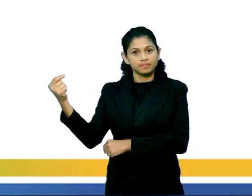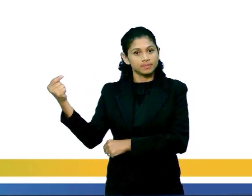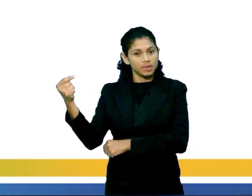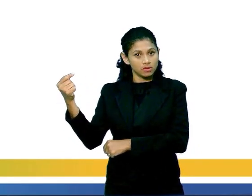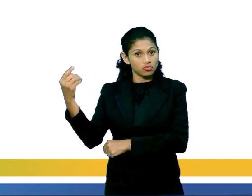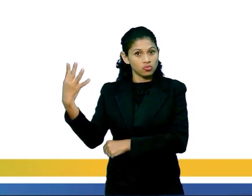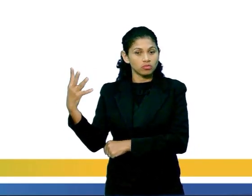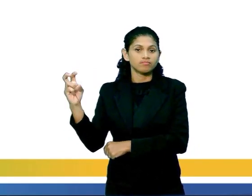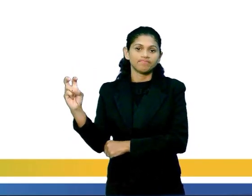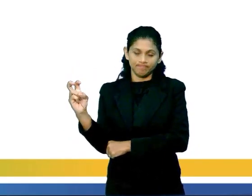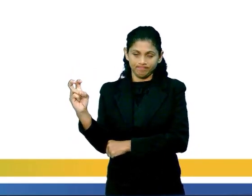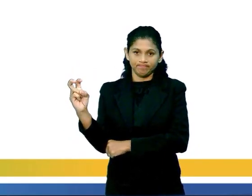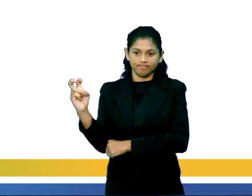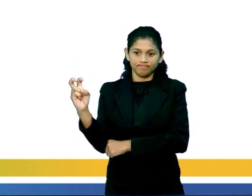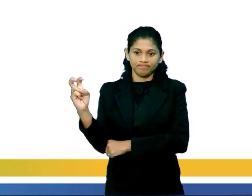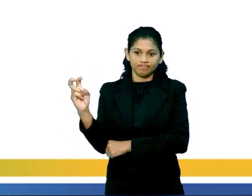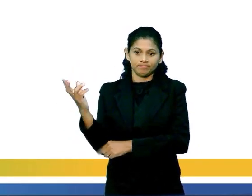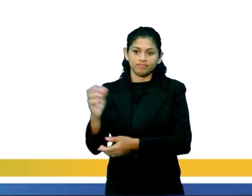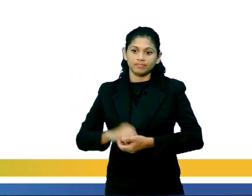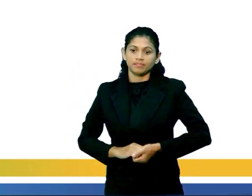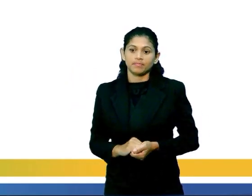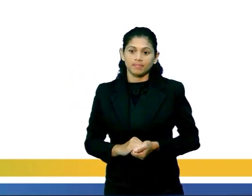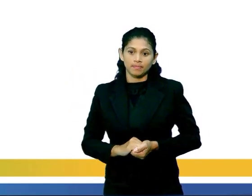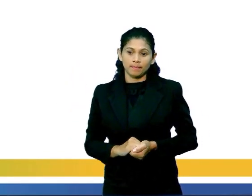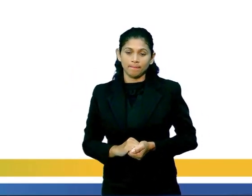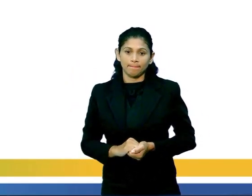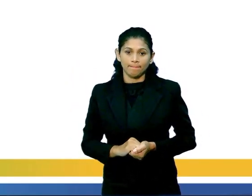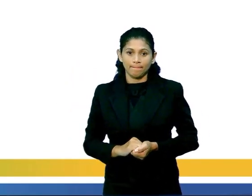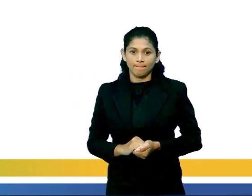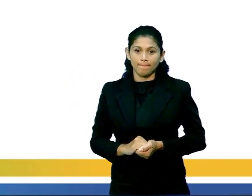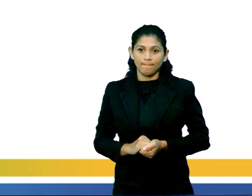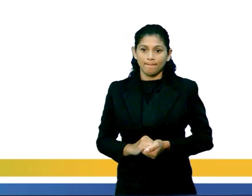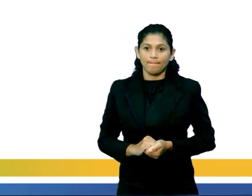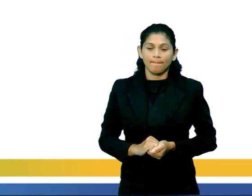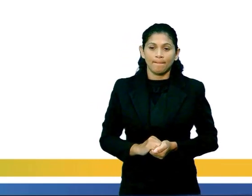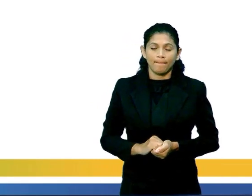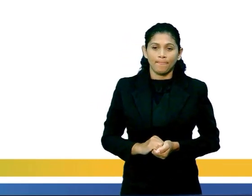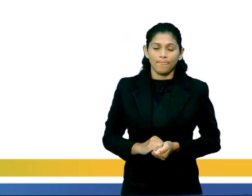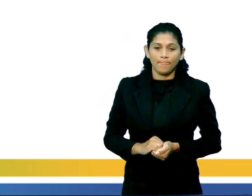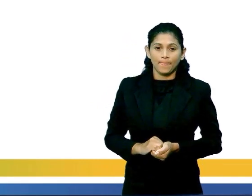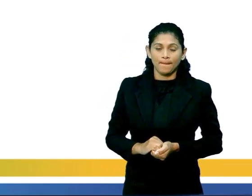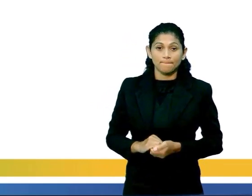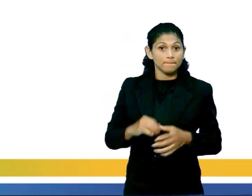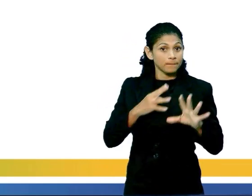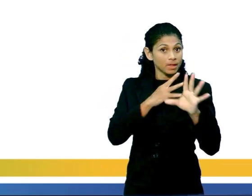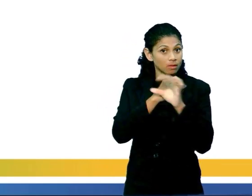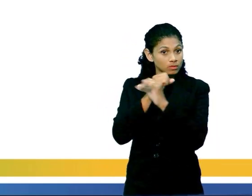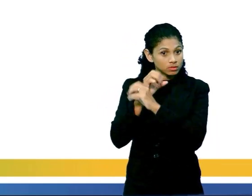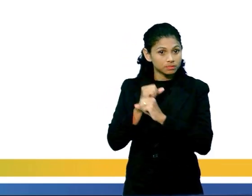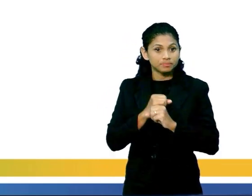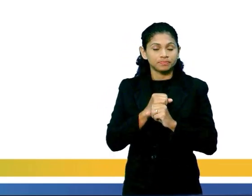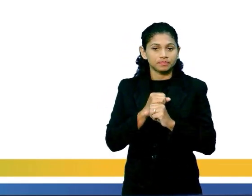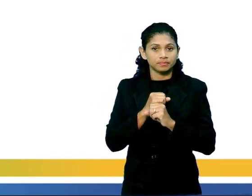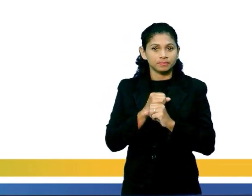calcular o x-vértice dessa questão, tá bom? Vamos fazer o cálculo.